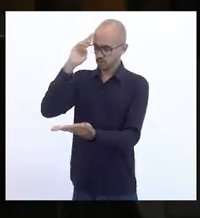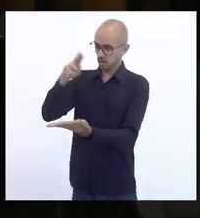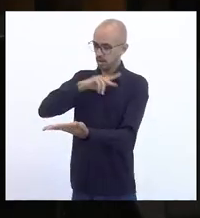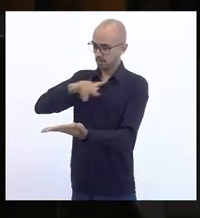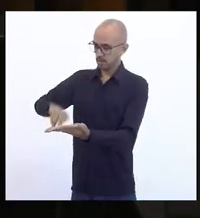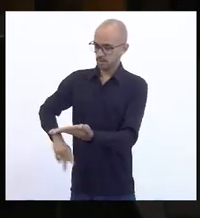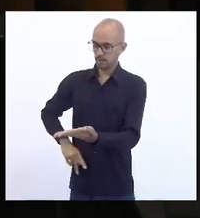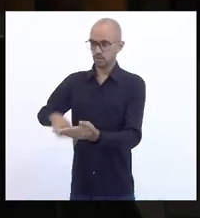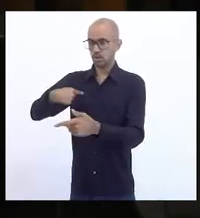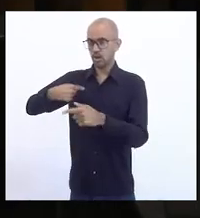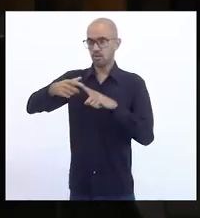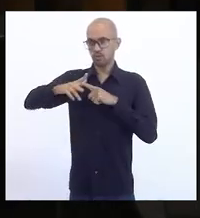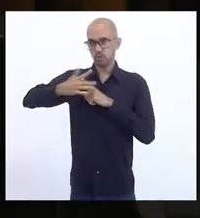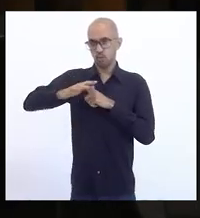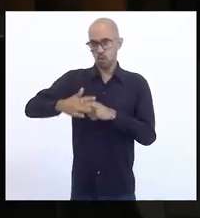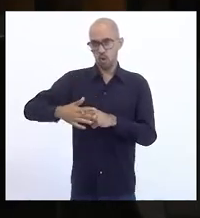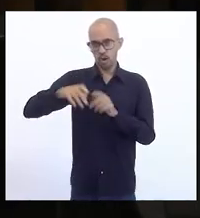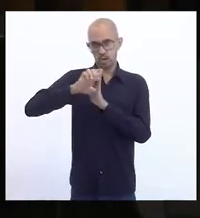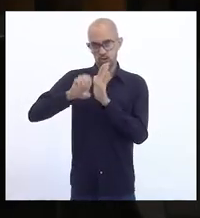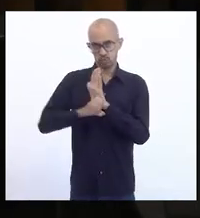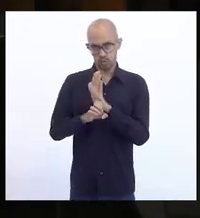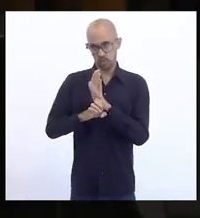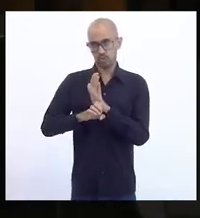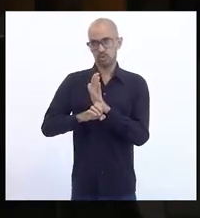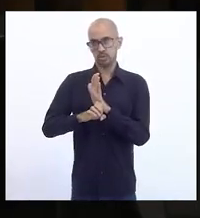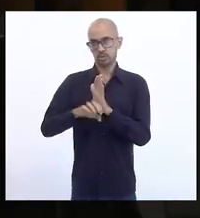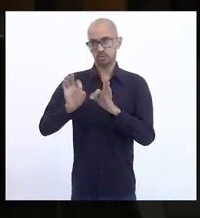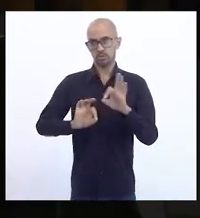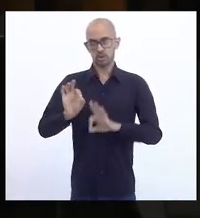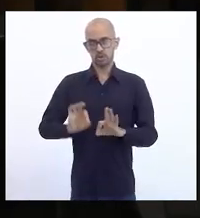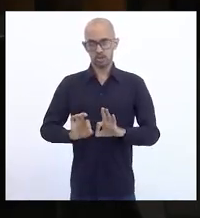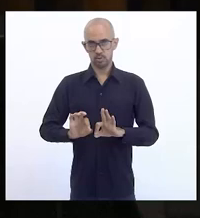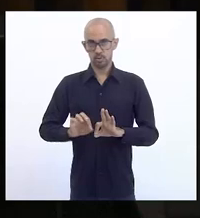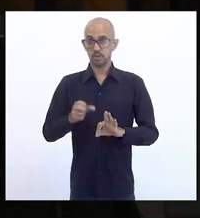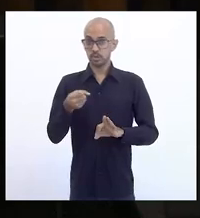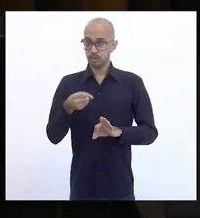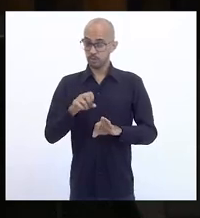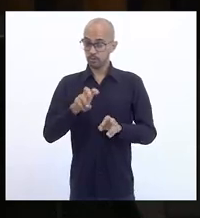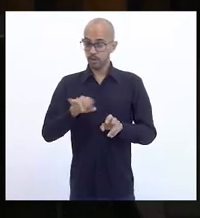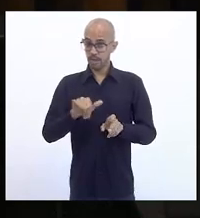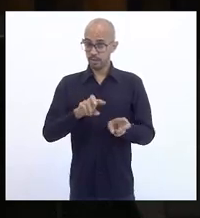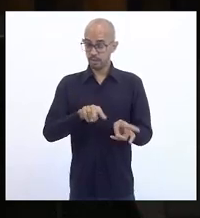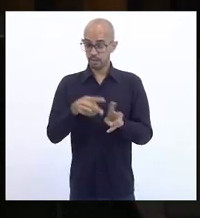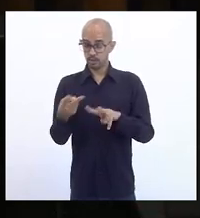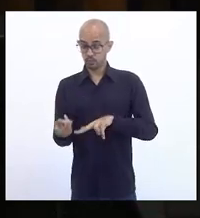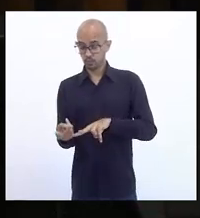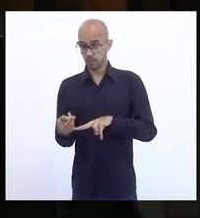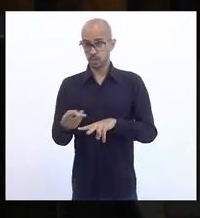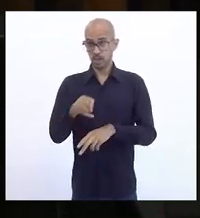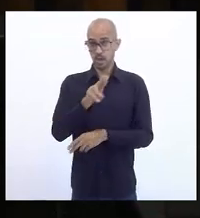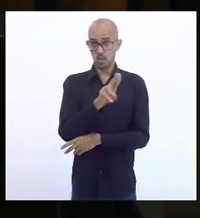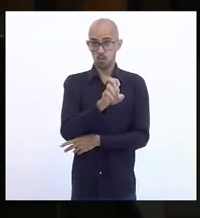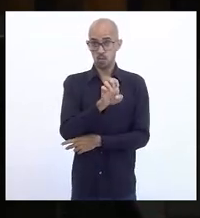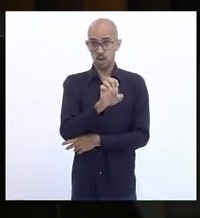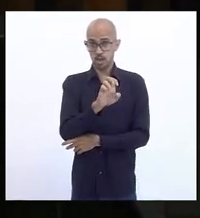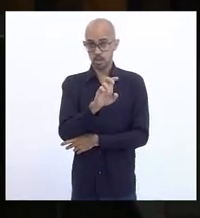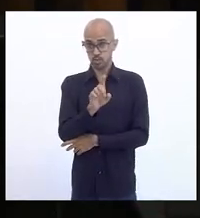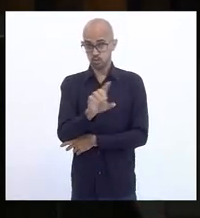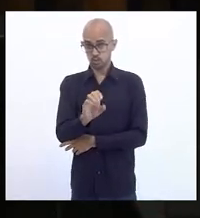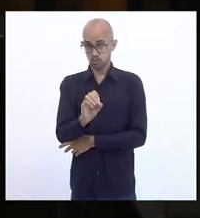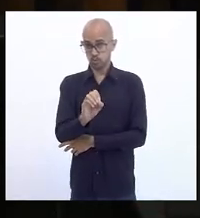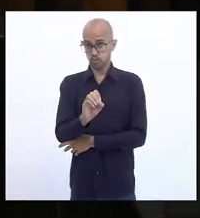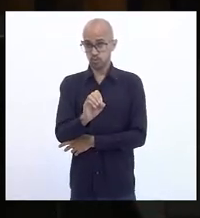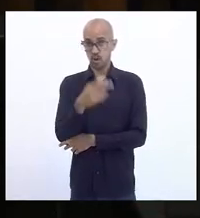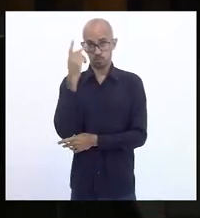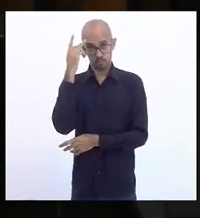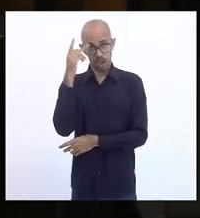fiz correções nesse projeto. Ora, se vai transferir a UESO